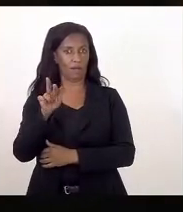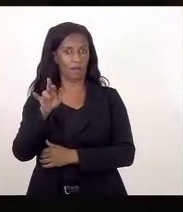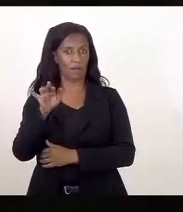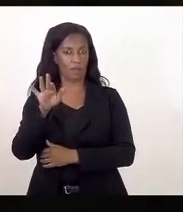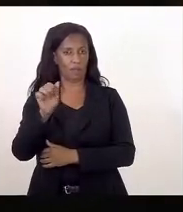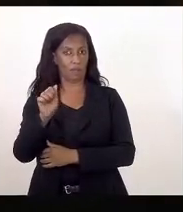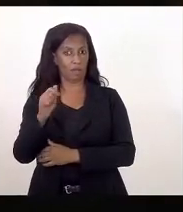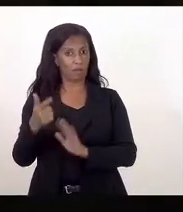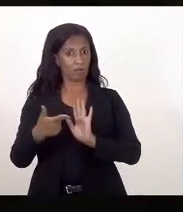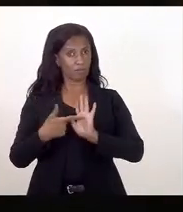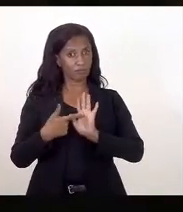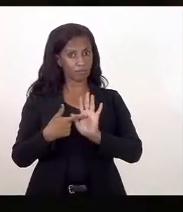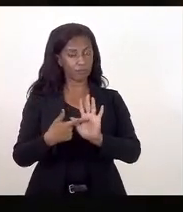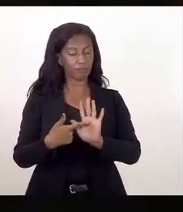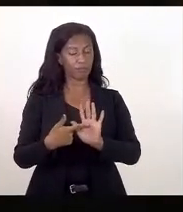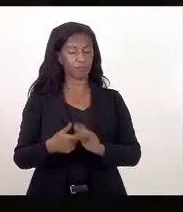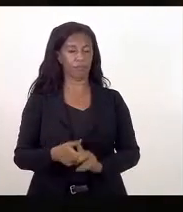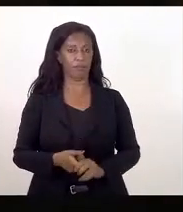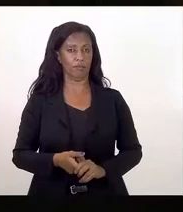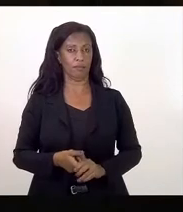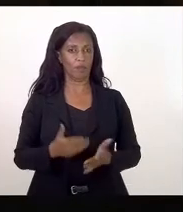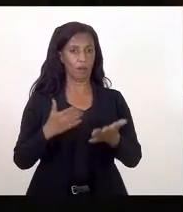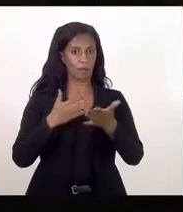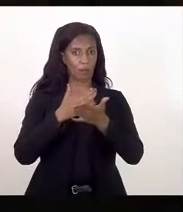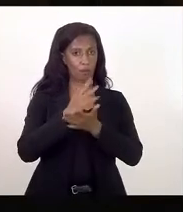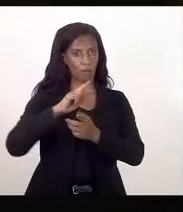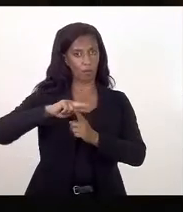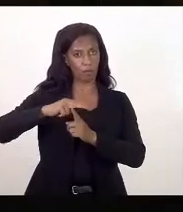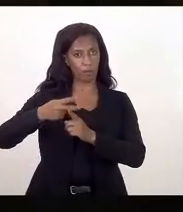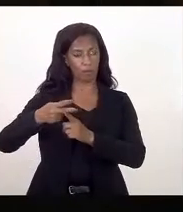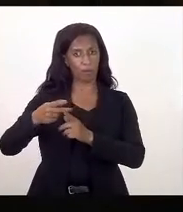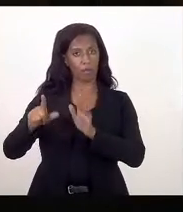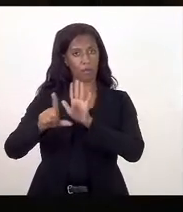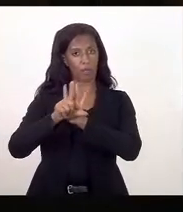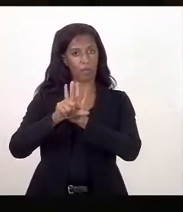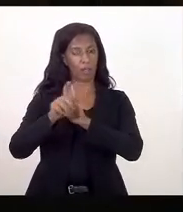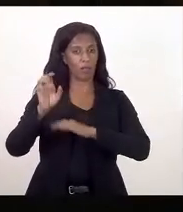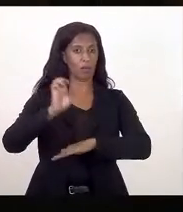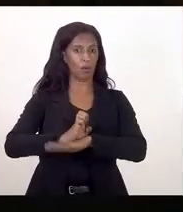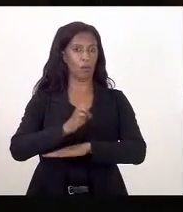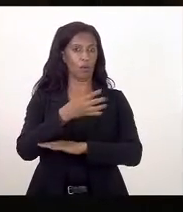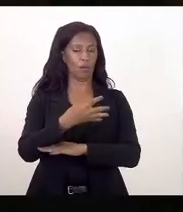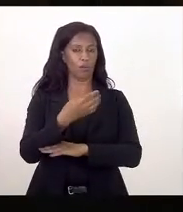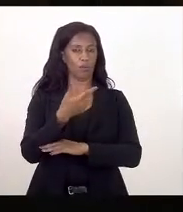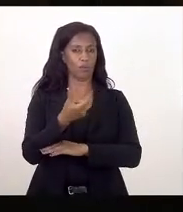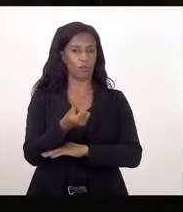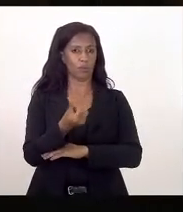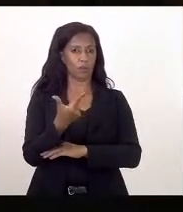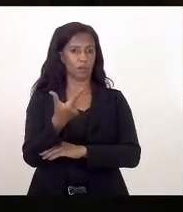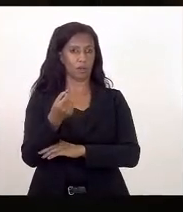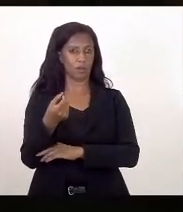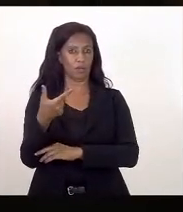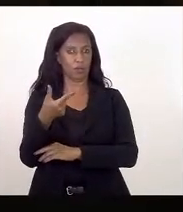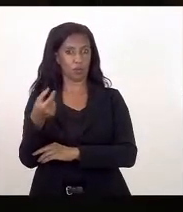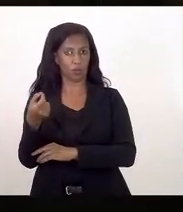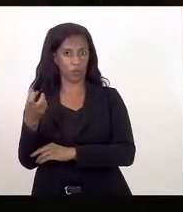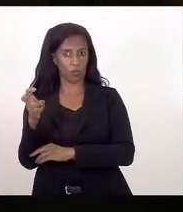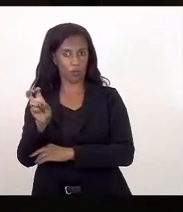já o diz, promove alterações na Lei Estadual 4.620 de 2005